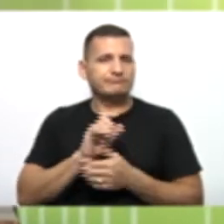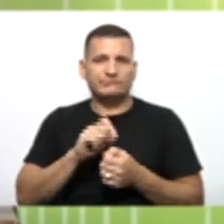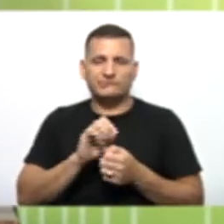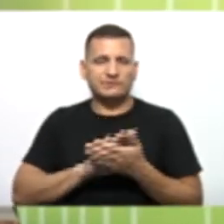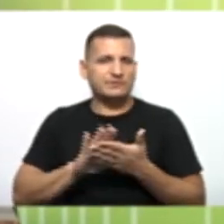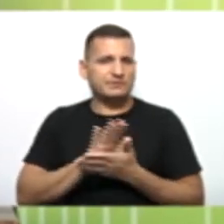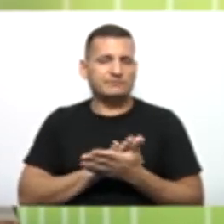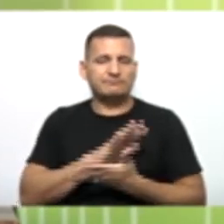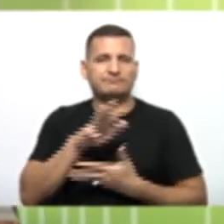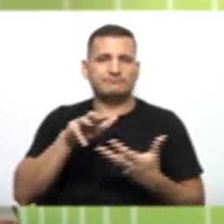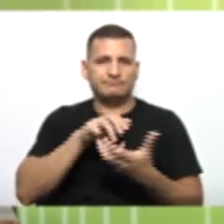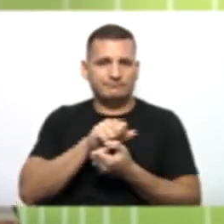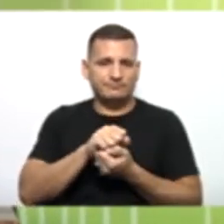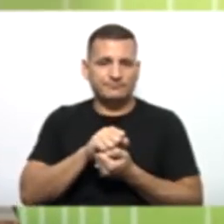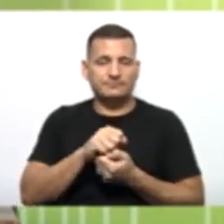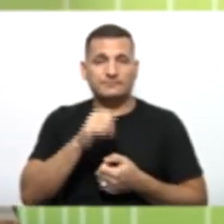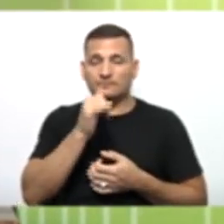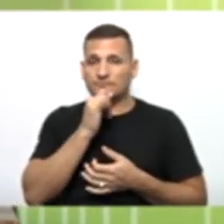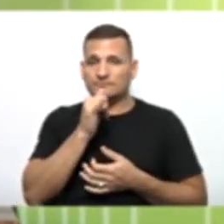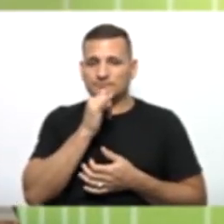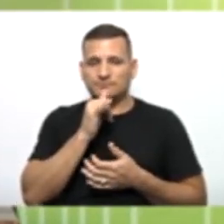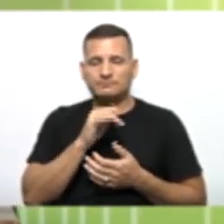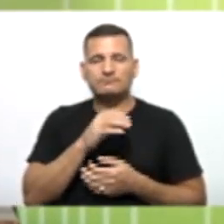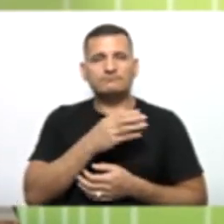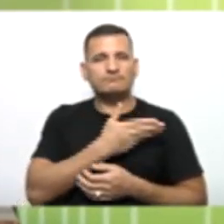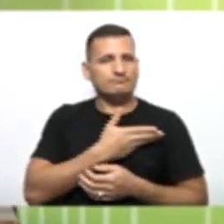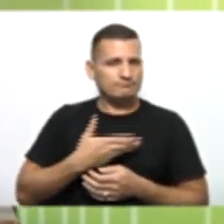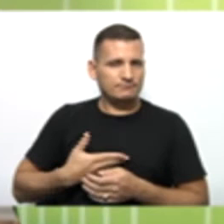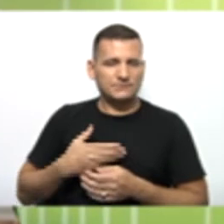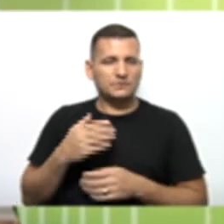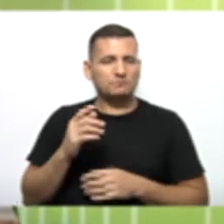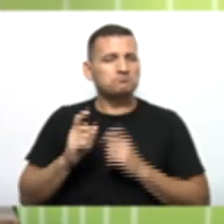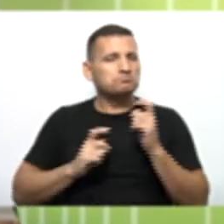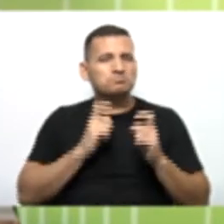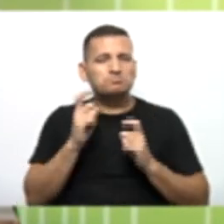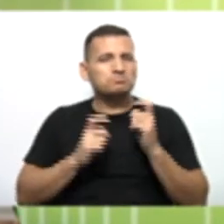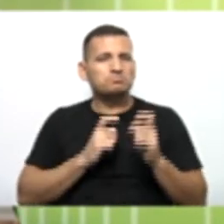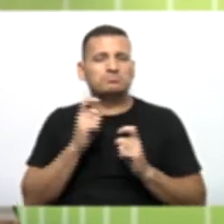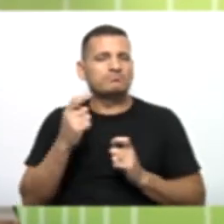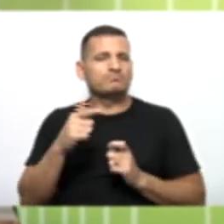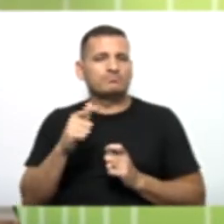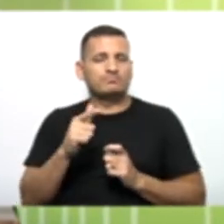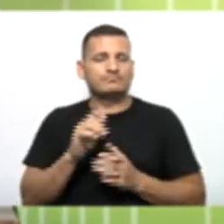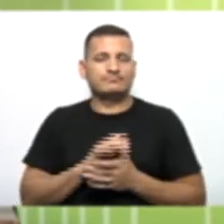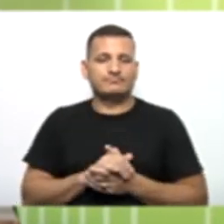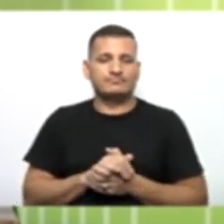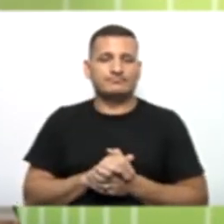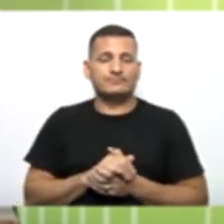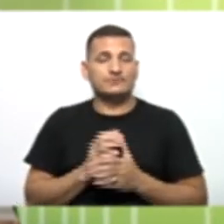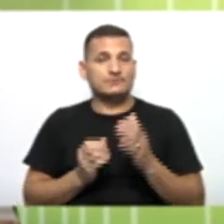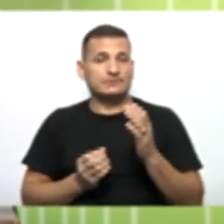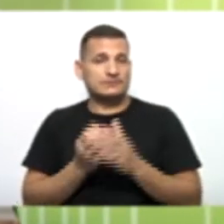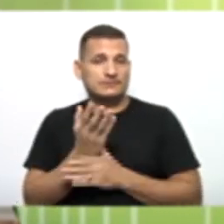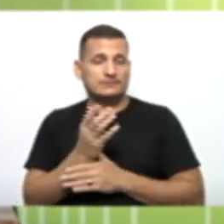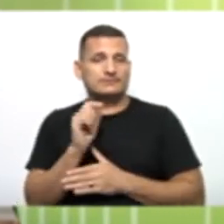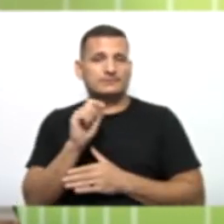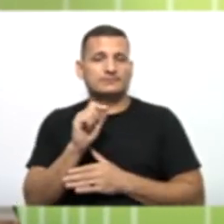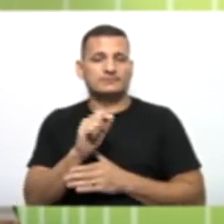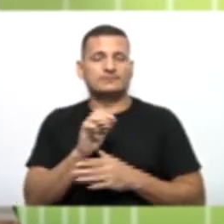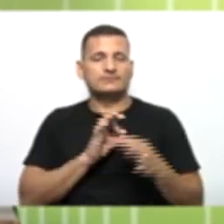Um exemplo disso, de que os governos não têm muita preocupação, é que foi criado um plano